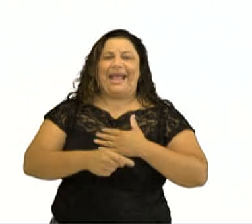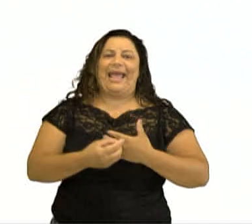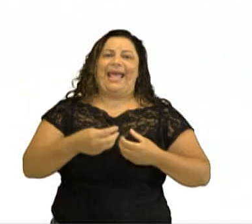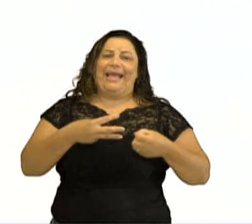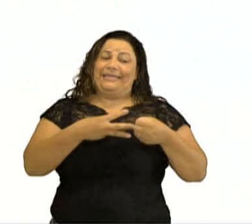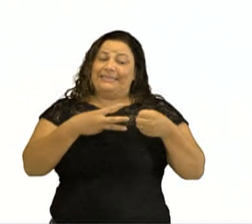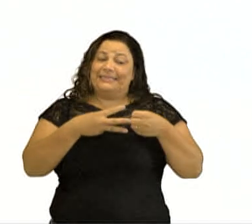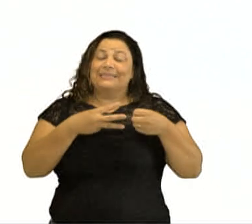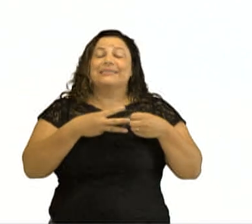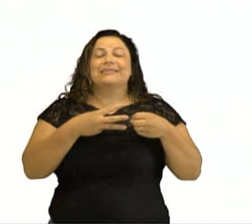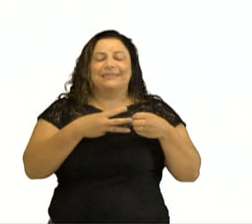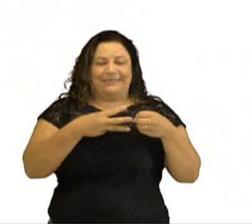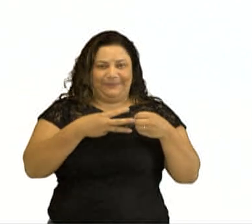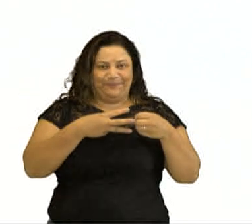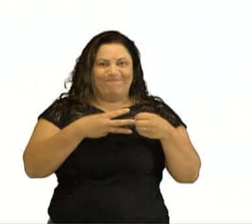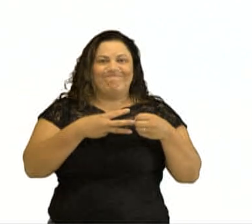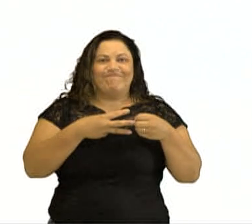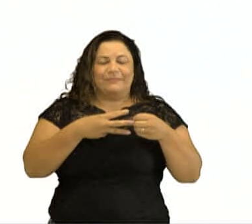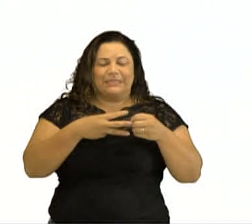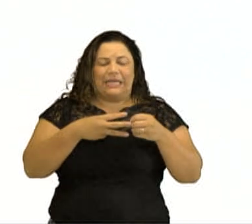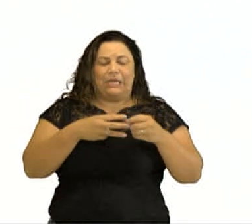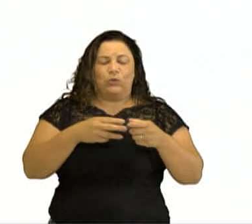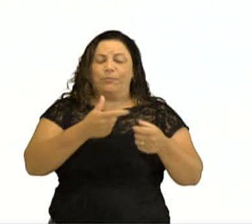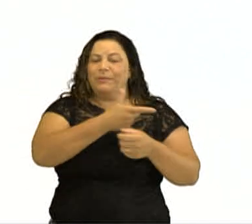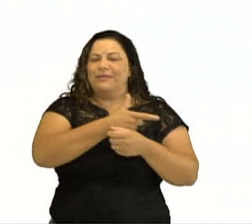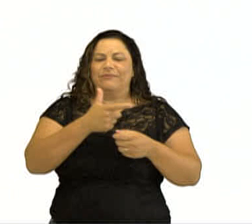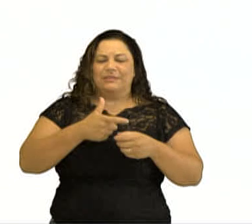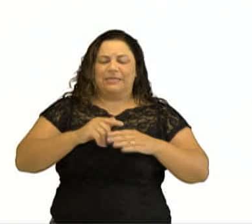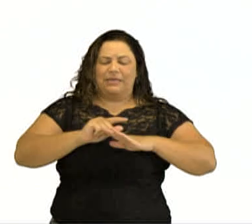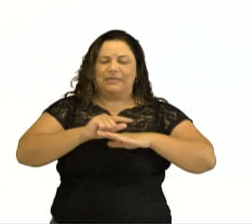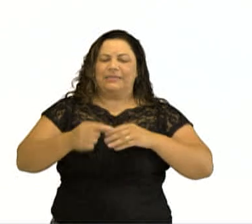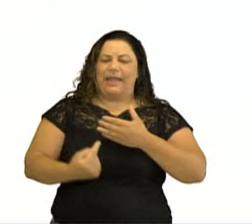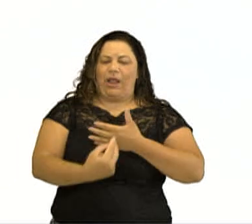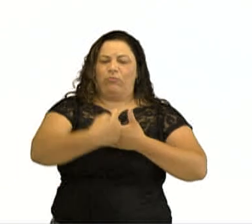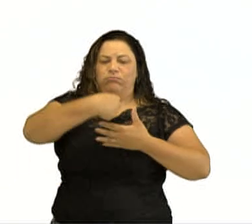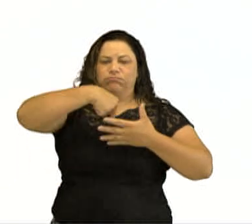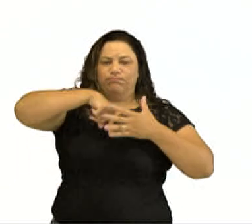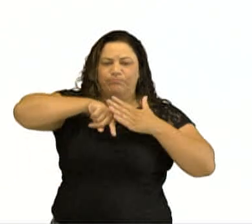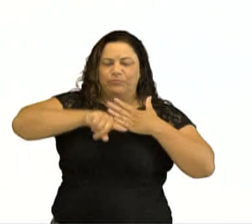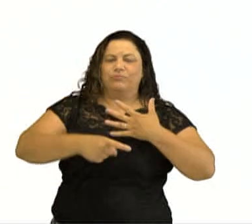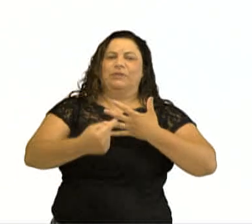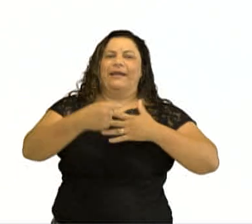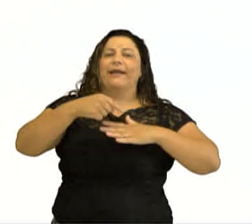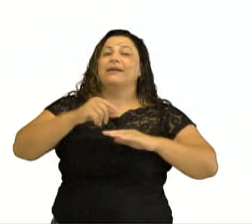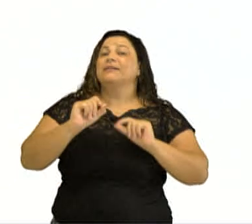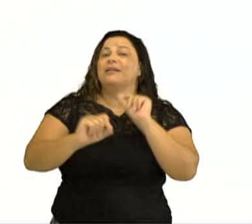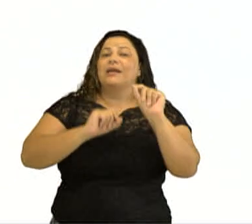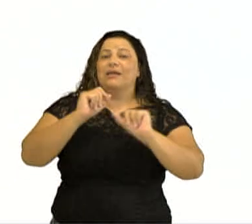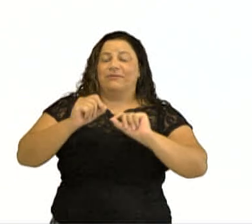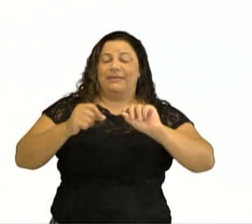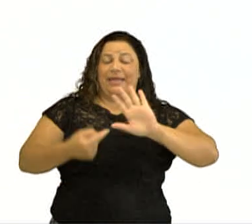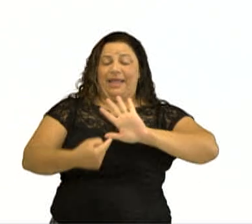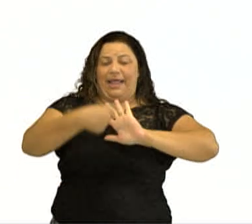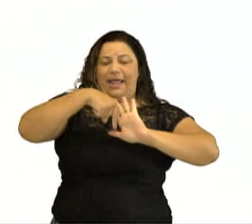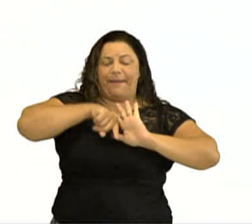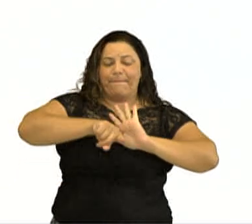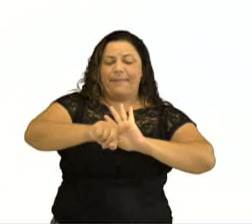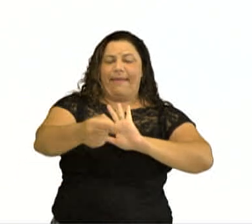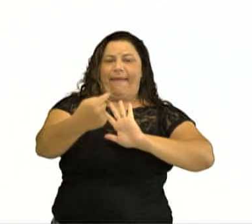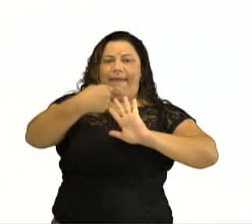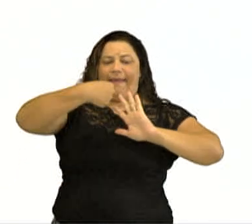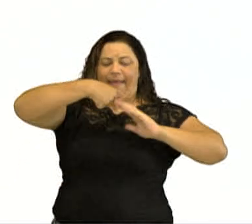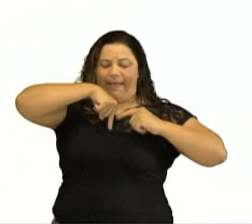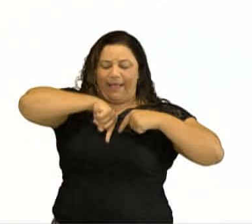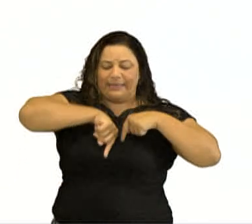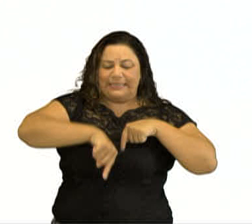dos seus anticorpos, para que você não produza anticorpos, para que você fique com a imunidade baixa. E aí qualquer outro micro-organismo pode entrar no